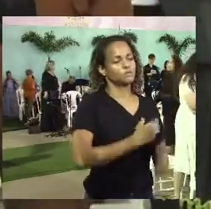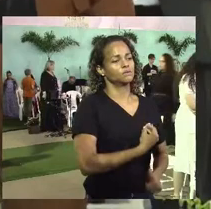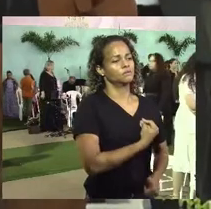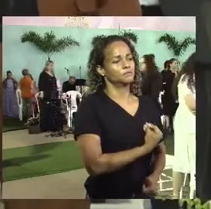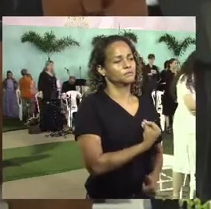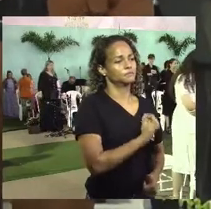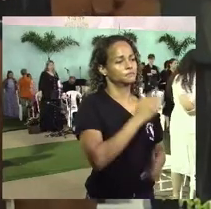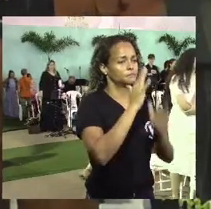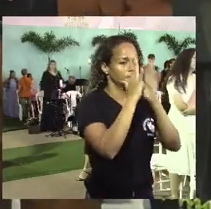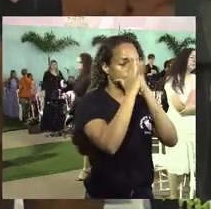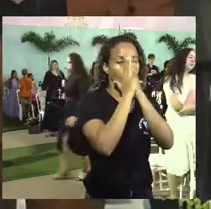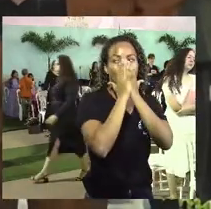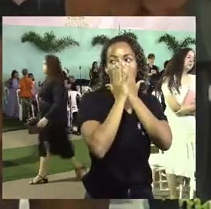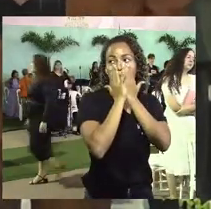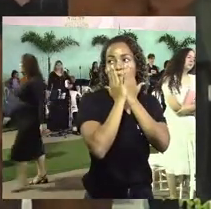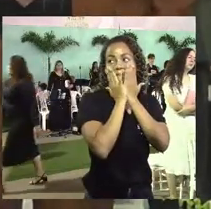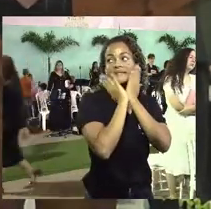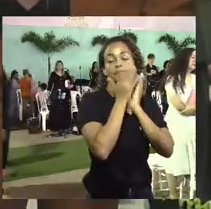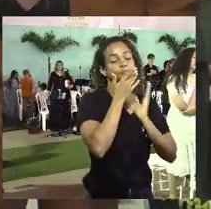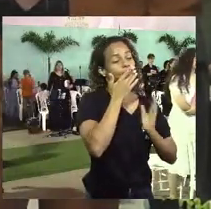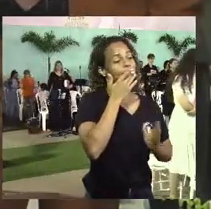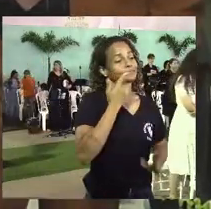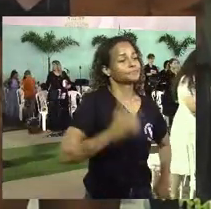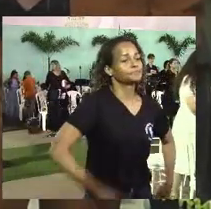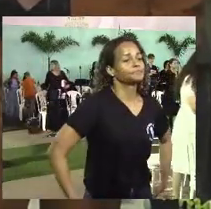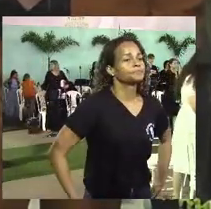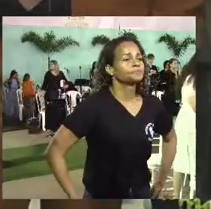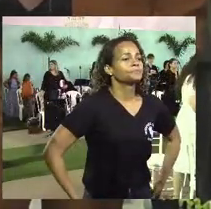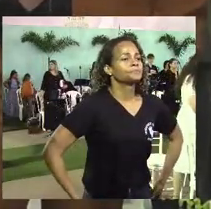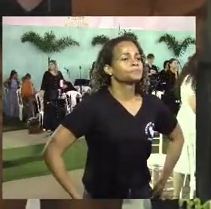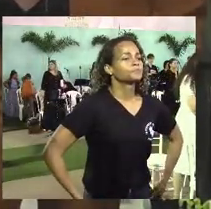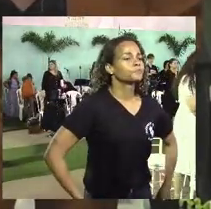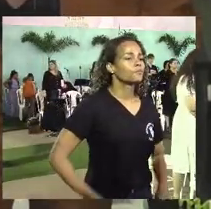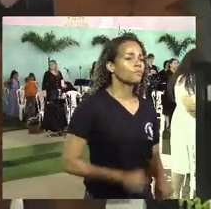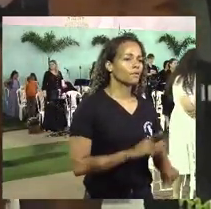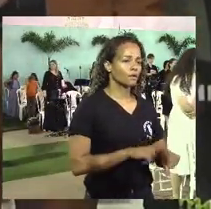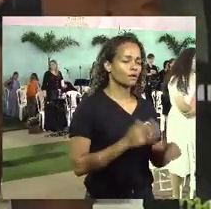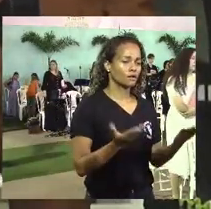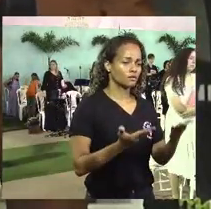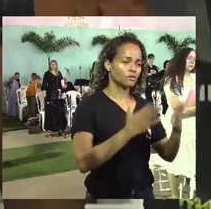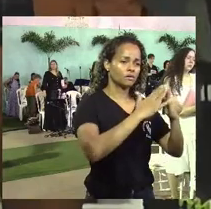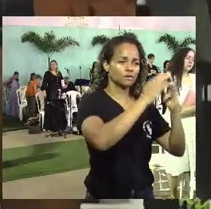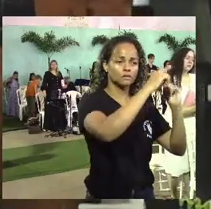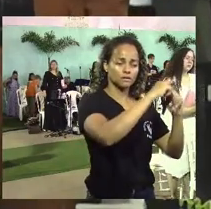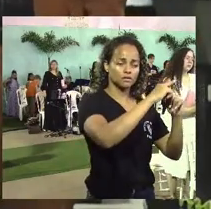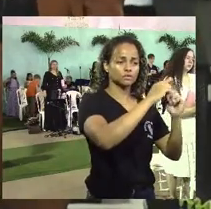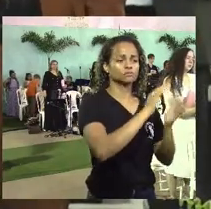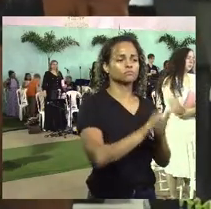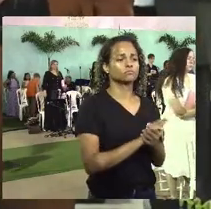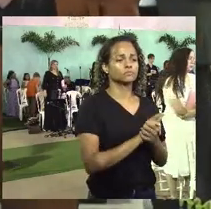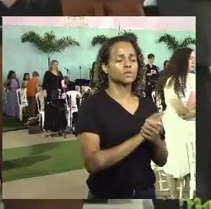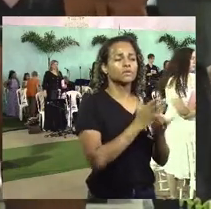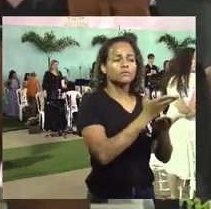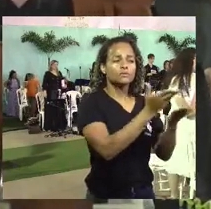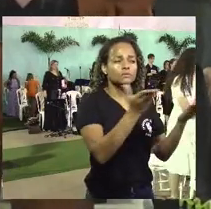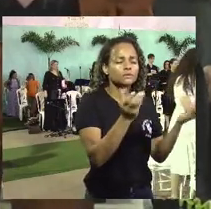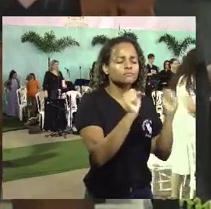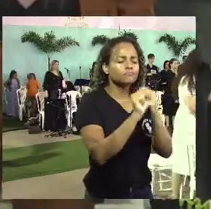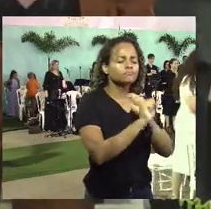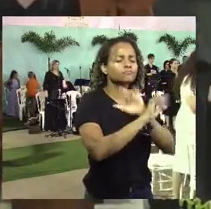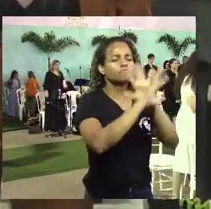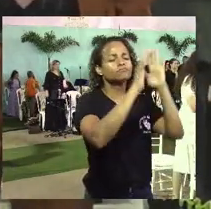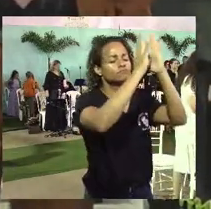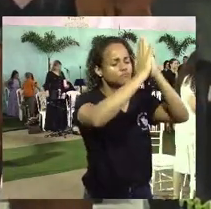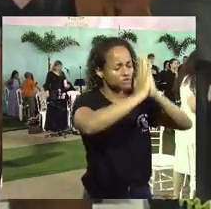cantará andarás Então nesse instante como igreja fica adorando o